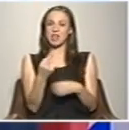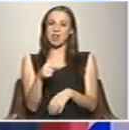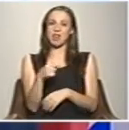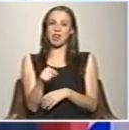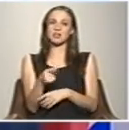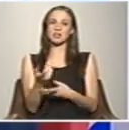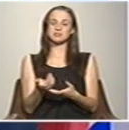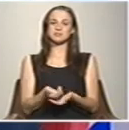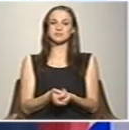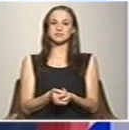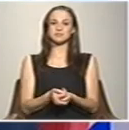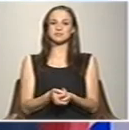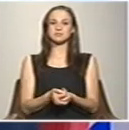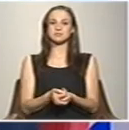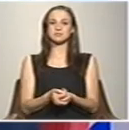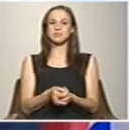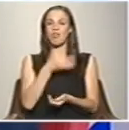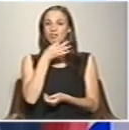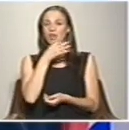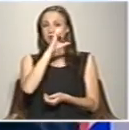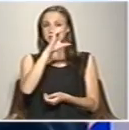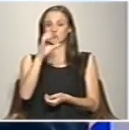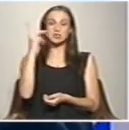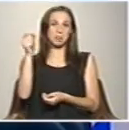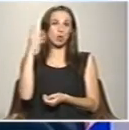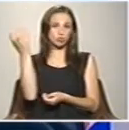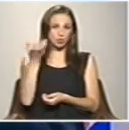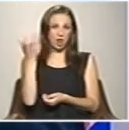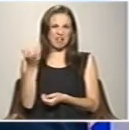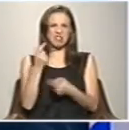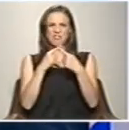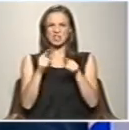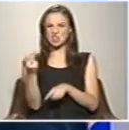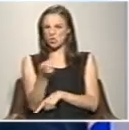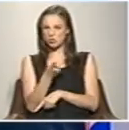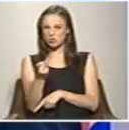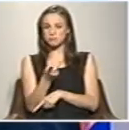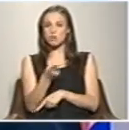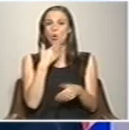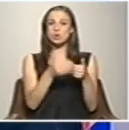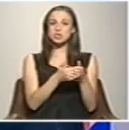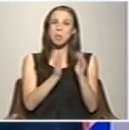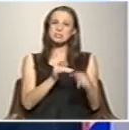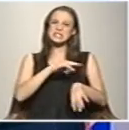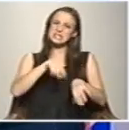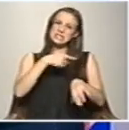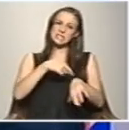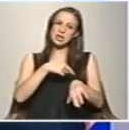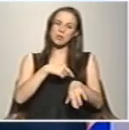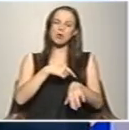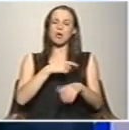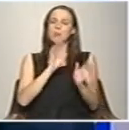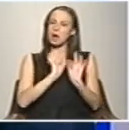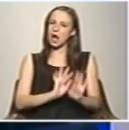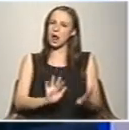diálogo, pelo menos científico e mesmo cultural, dizer qual é a maior diferença. É que os idosos precisam de mais tempo para fazer as coisas. Precisam